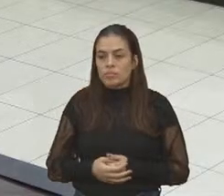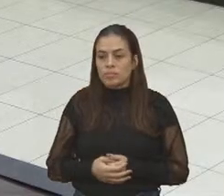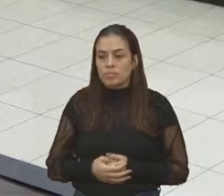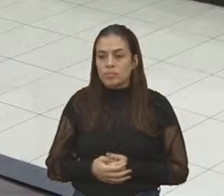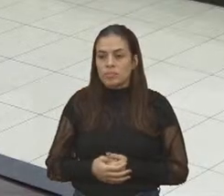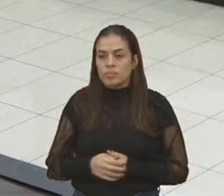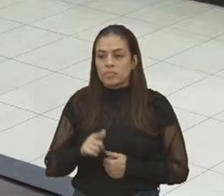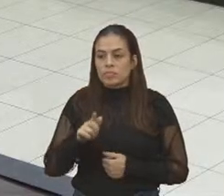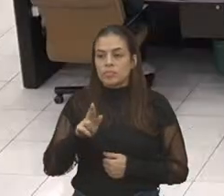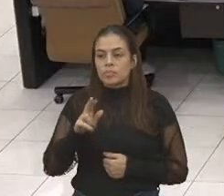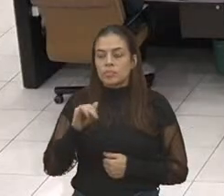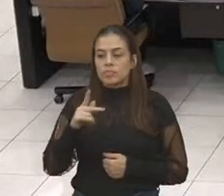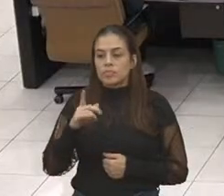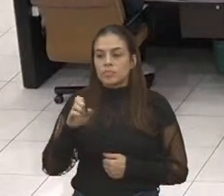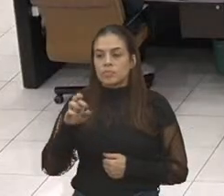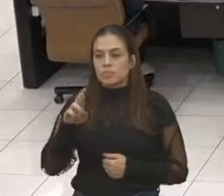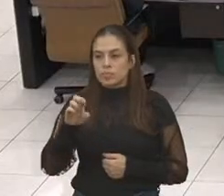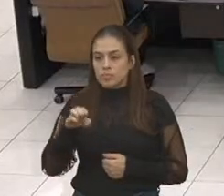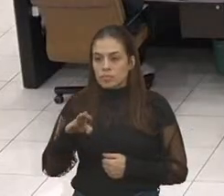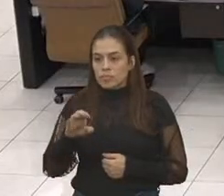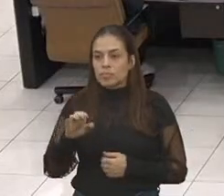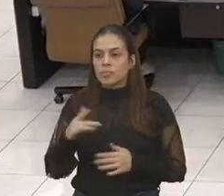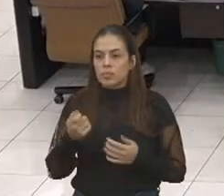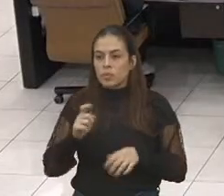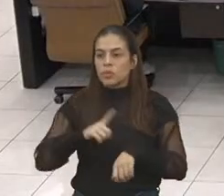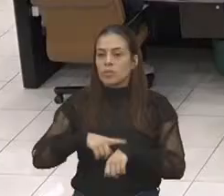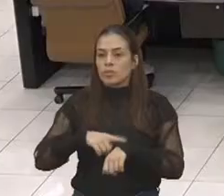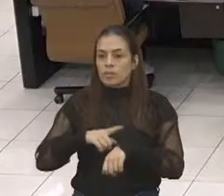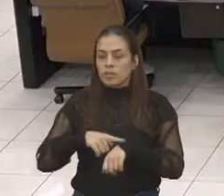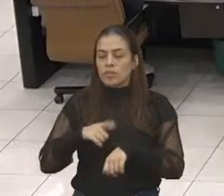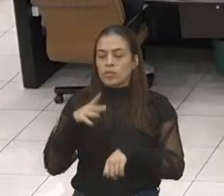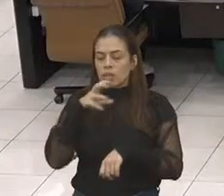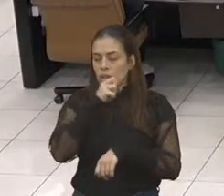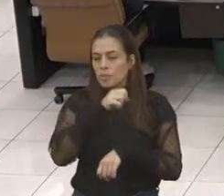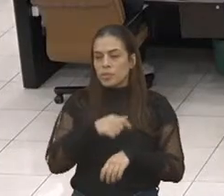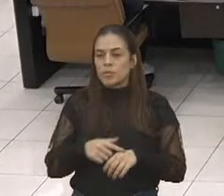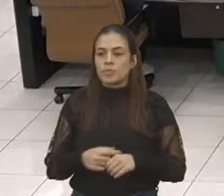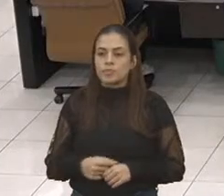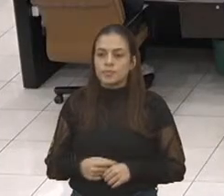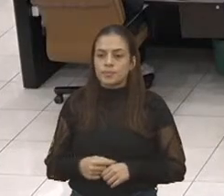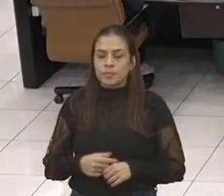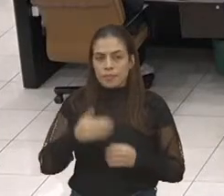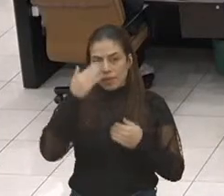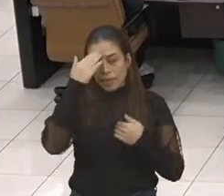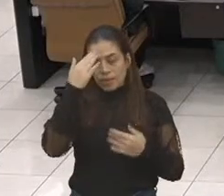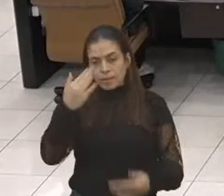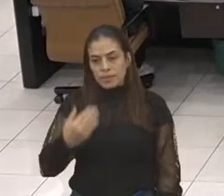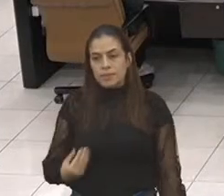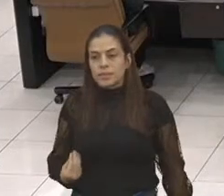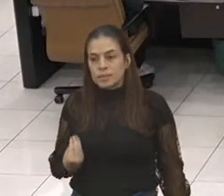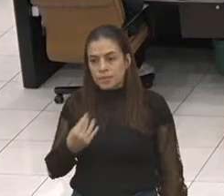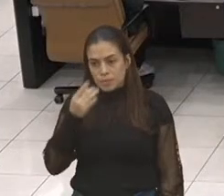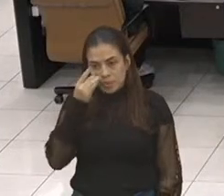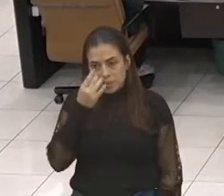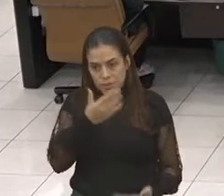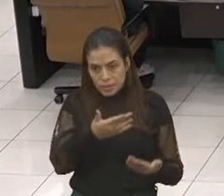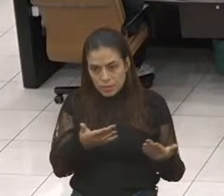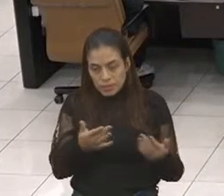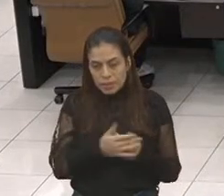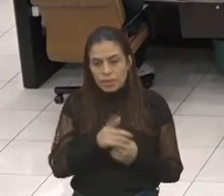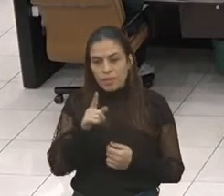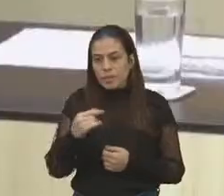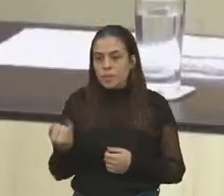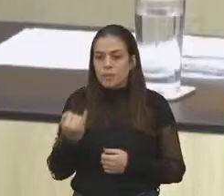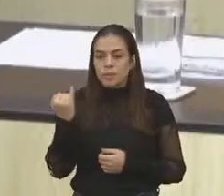Guilherme, eu tenho aqui algumas considerações, Neto, pode contar meu tempo aí, serei bem breve. Então, agradecer a sua presença aqui, é fundamental esse momento